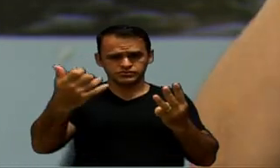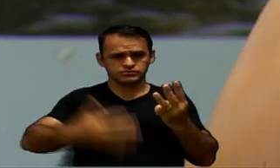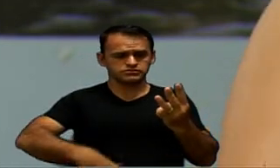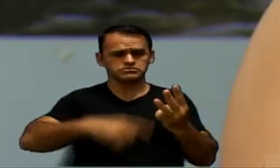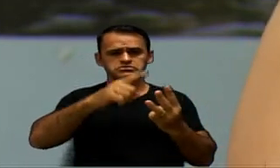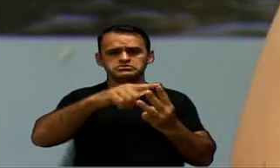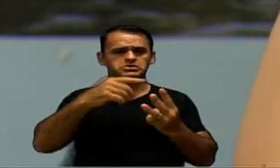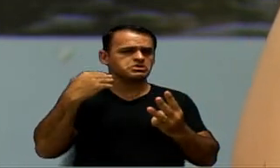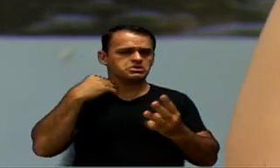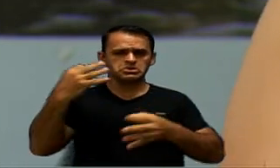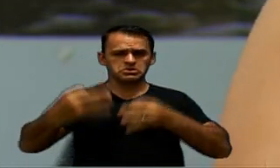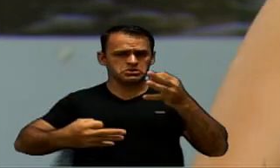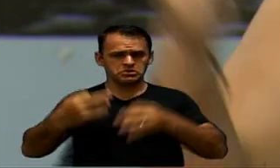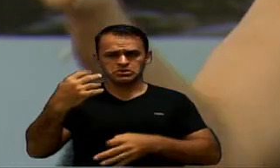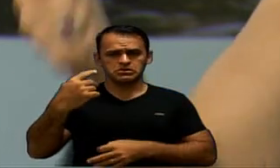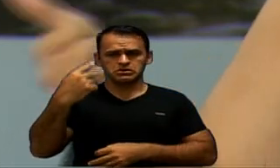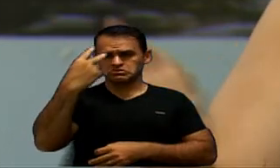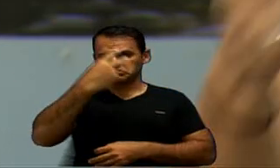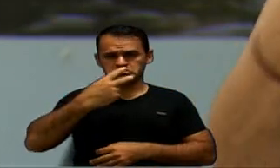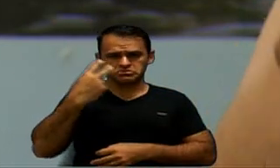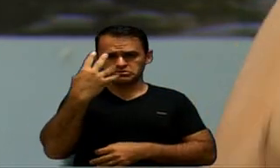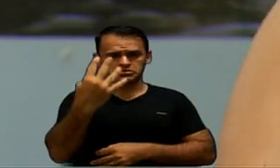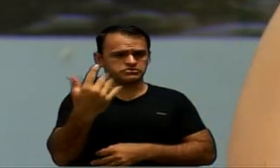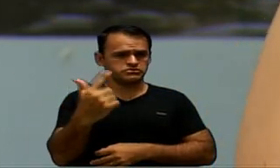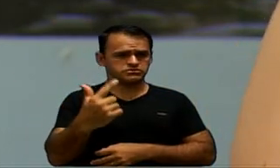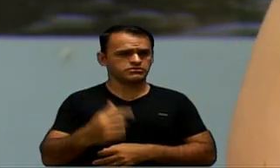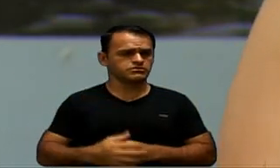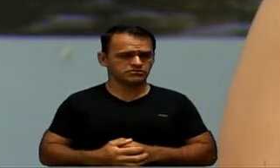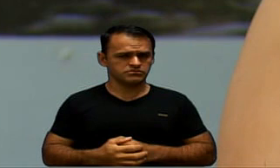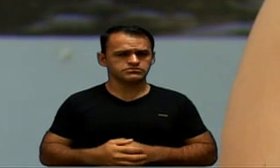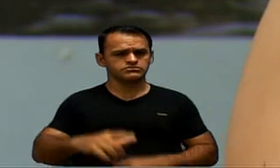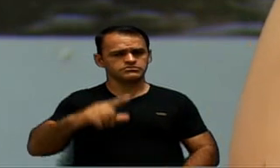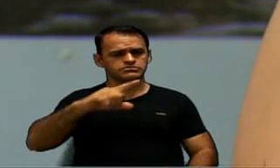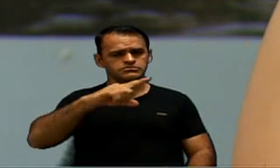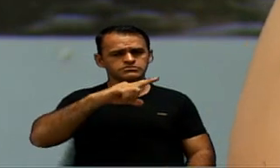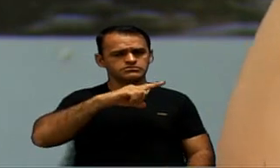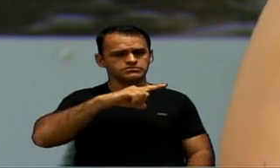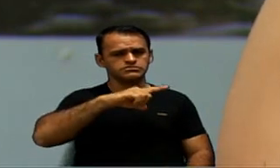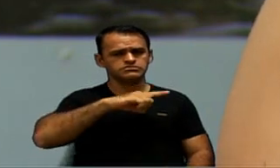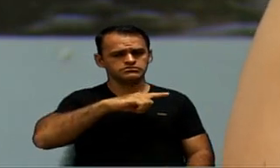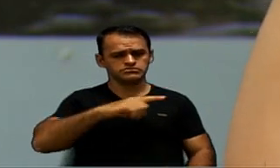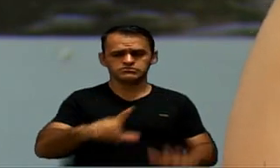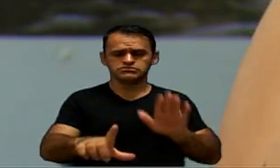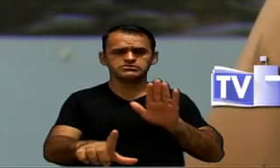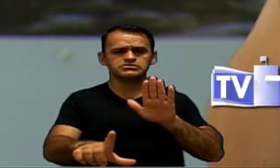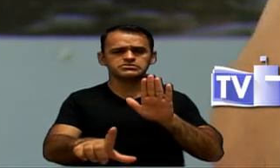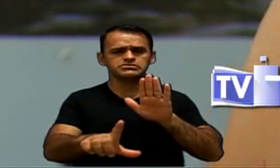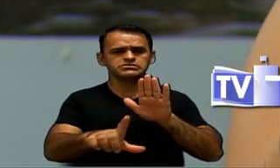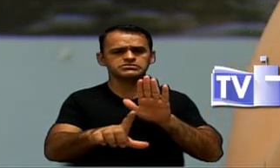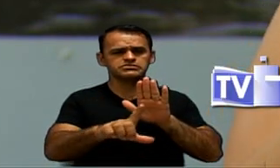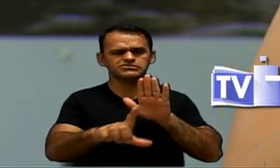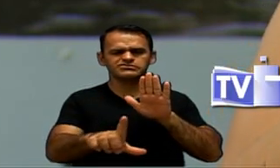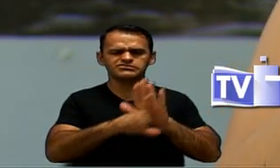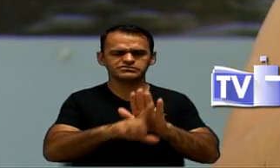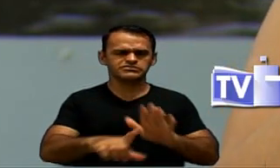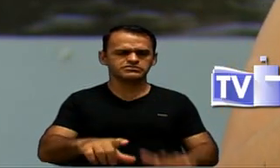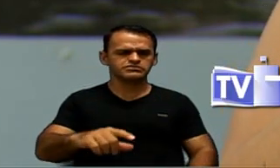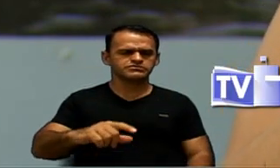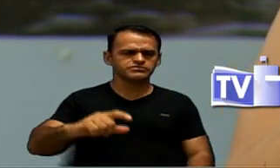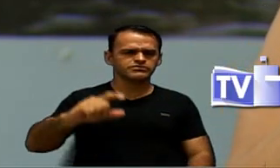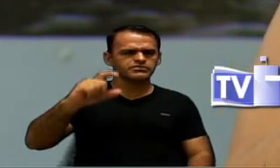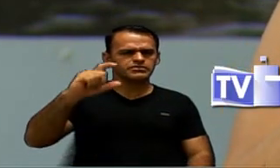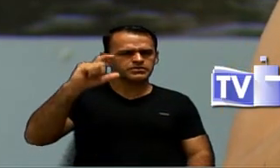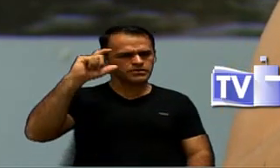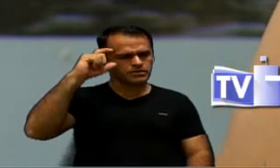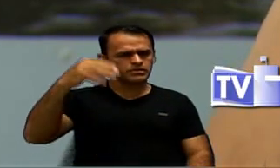o juizado não funciona 24 horas, a lei Maria da Penha fala em juizado 24 horas, nós não temos. A Lei Maria da Penha, salvo engano, no